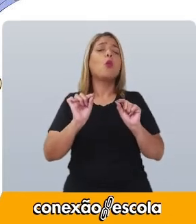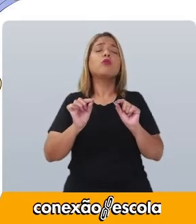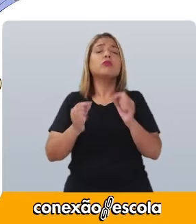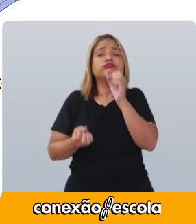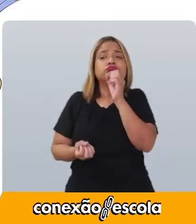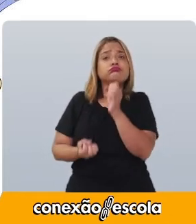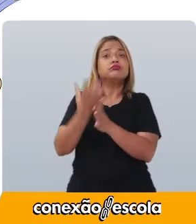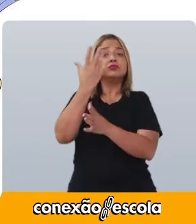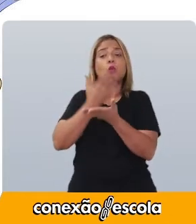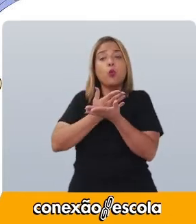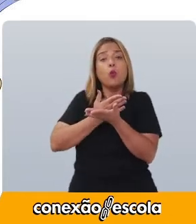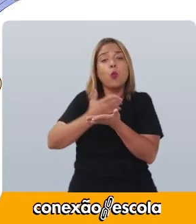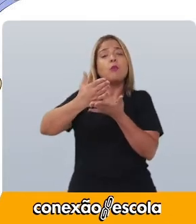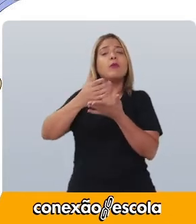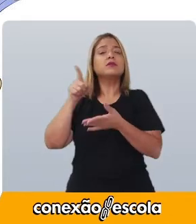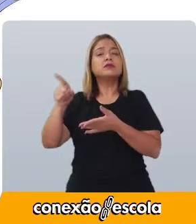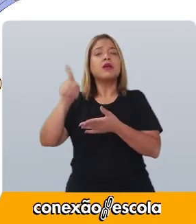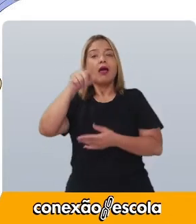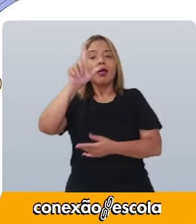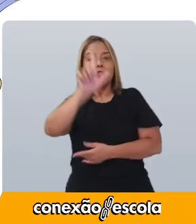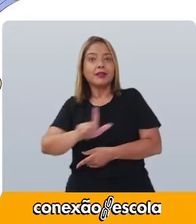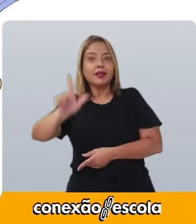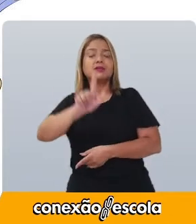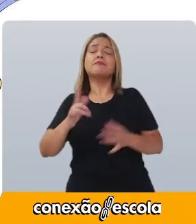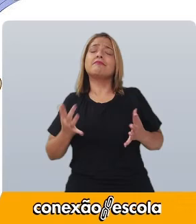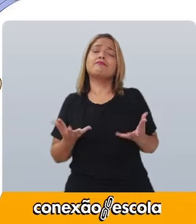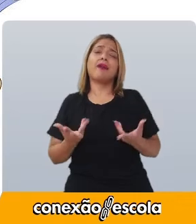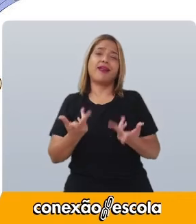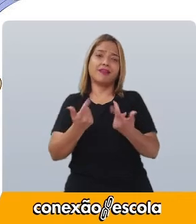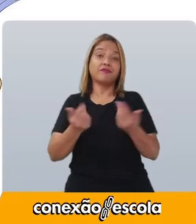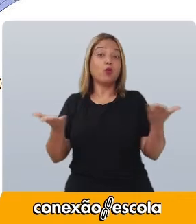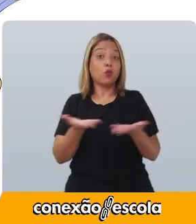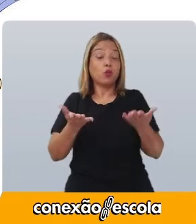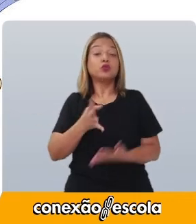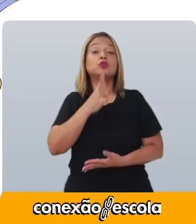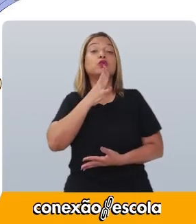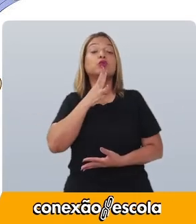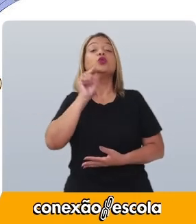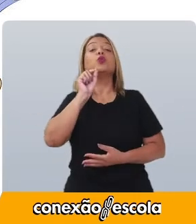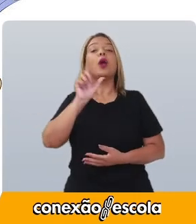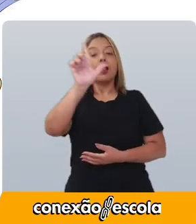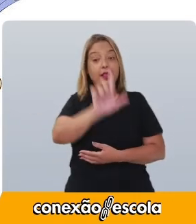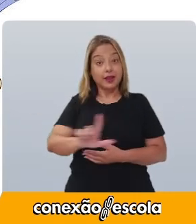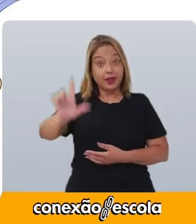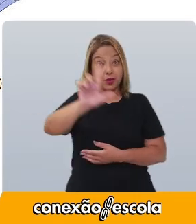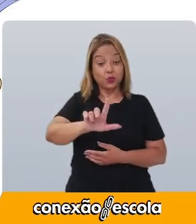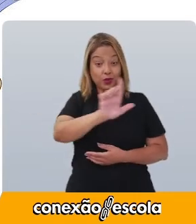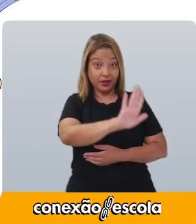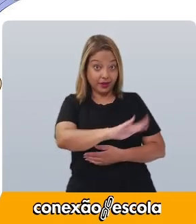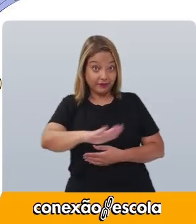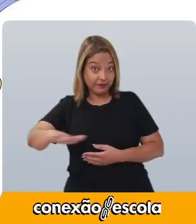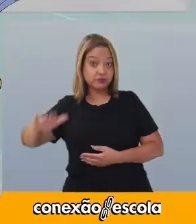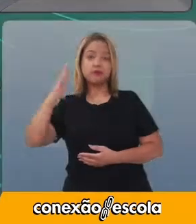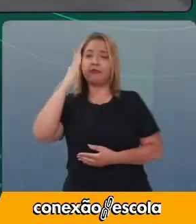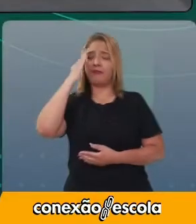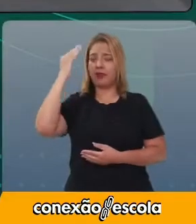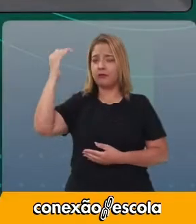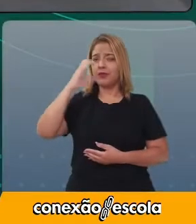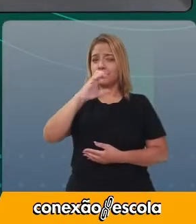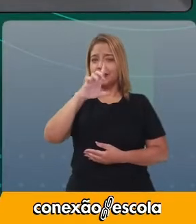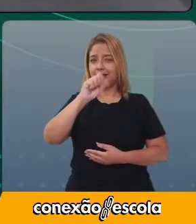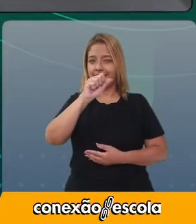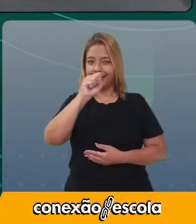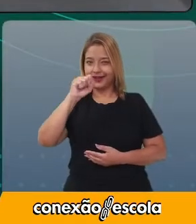nascido essas narrativas maravilhosas, hoje conhecidas como literatura infantil clássica?